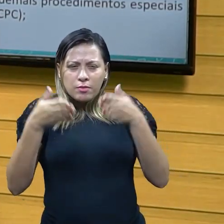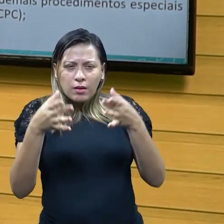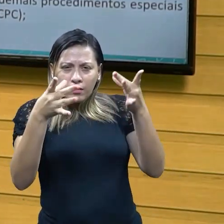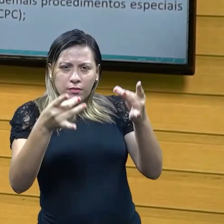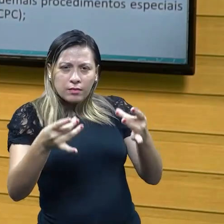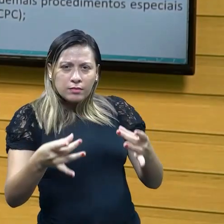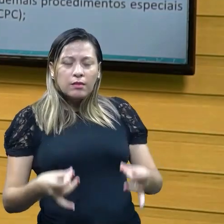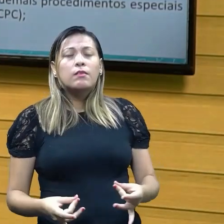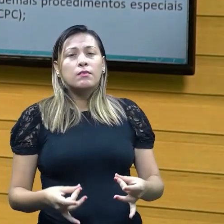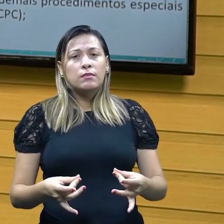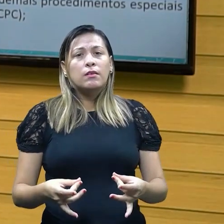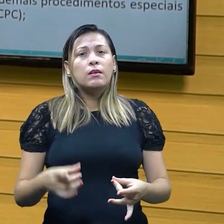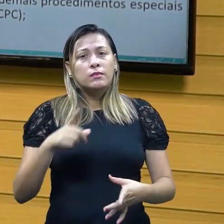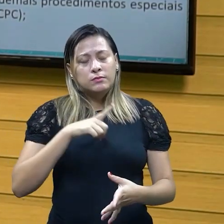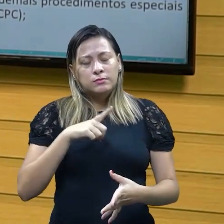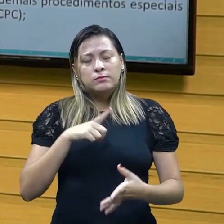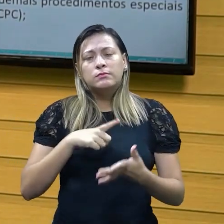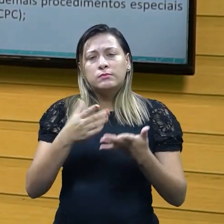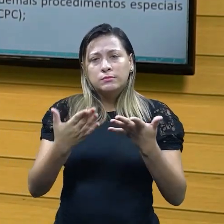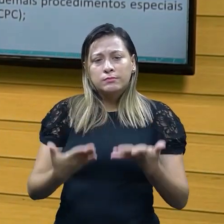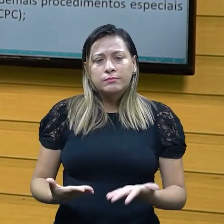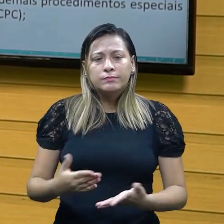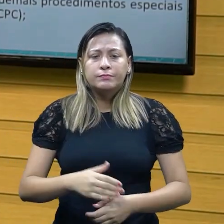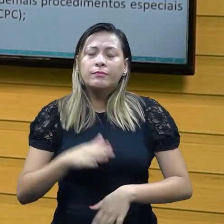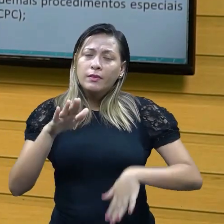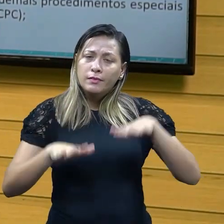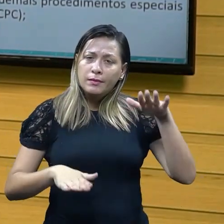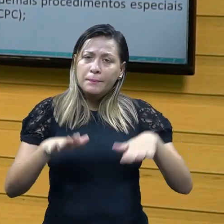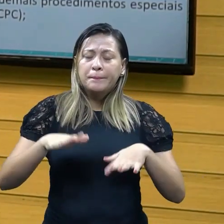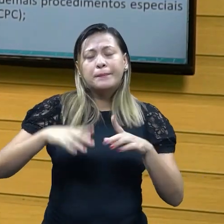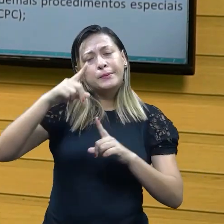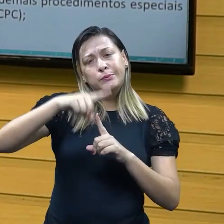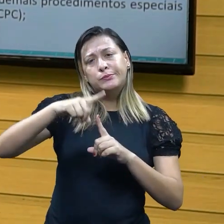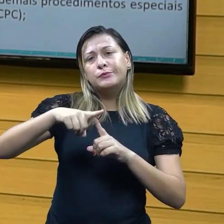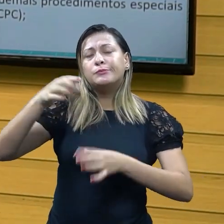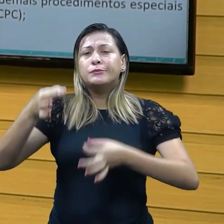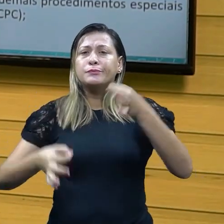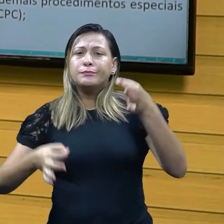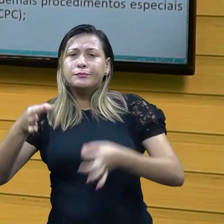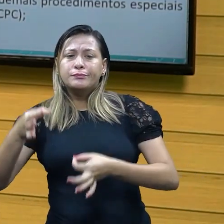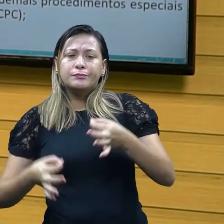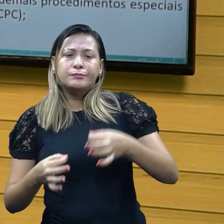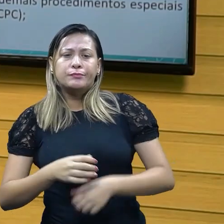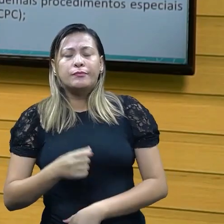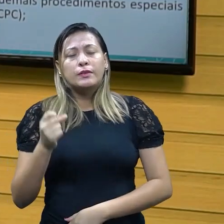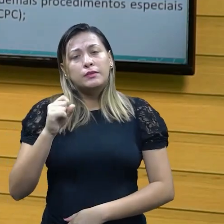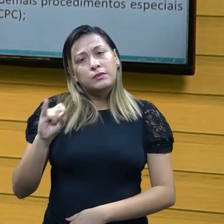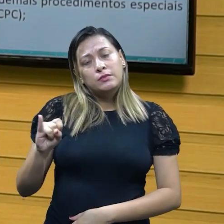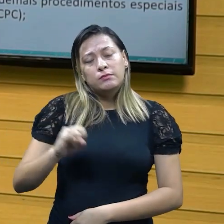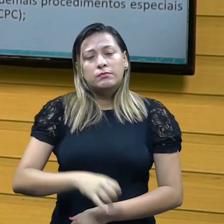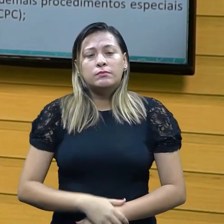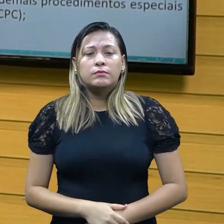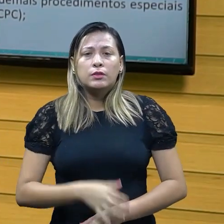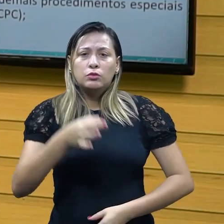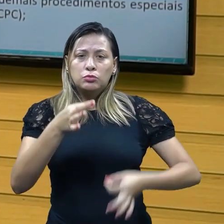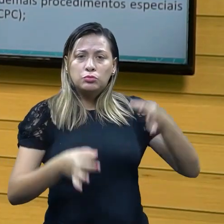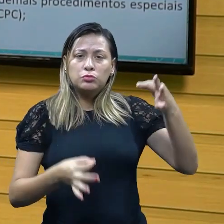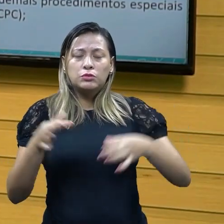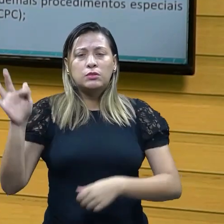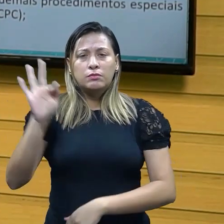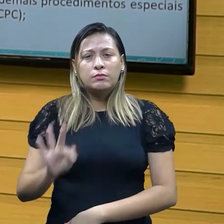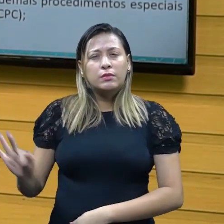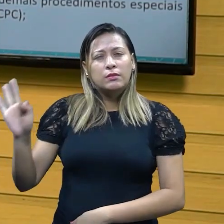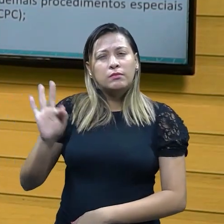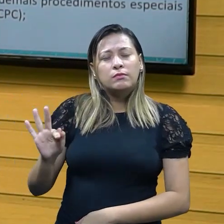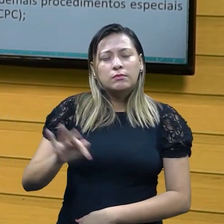de cada uma delas, tá? E aí também depende de cada tipo de justiça. Se você estiver falando da justiça federal, se você